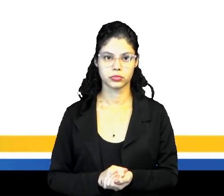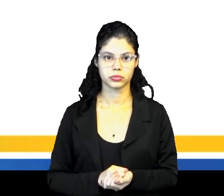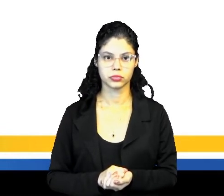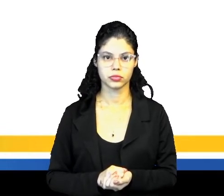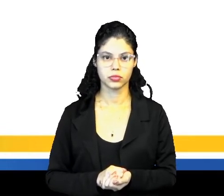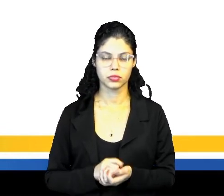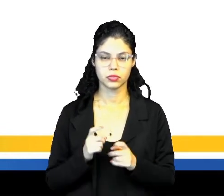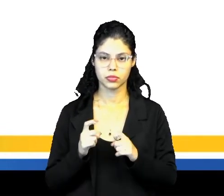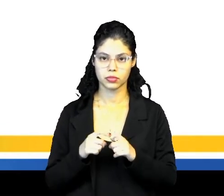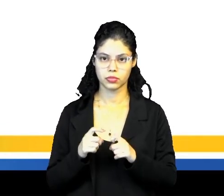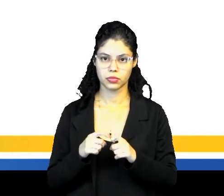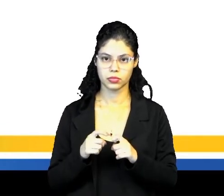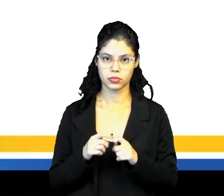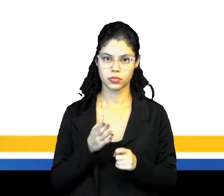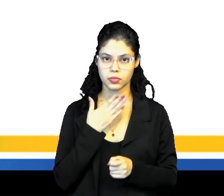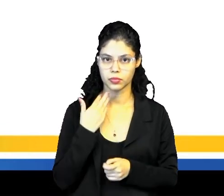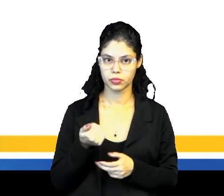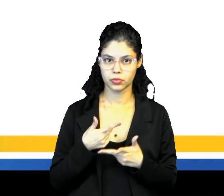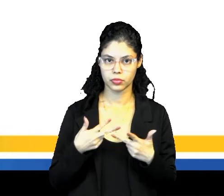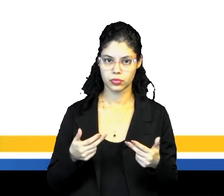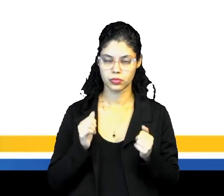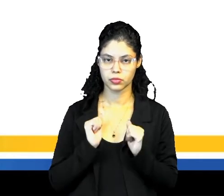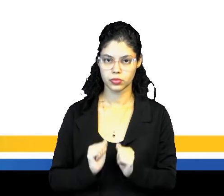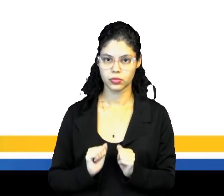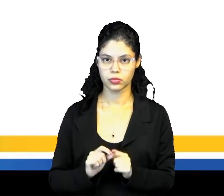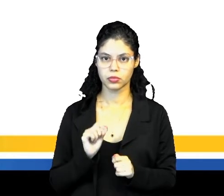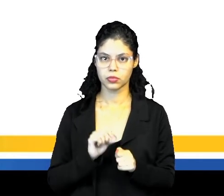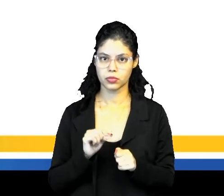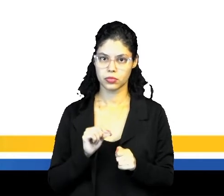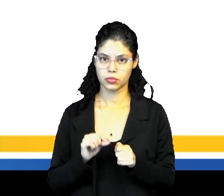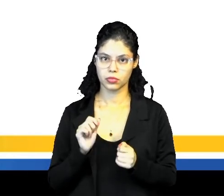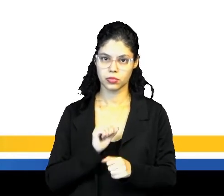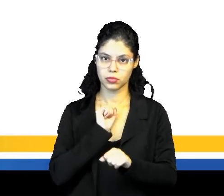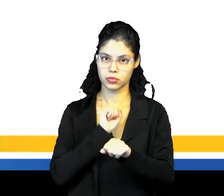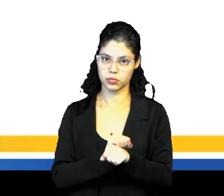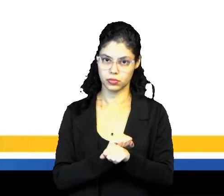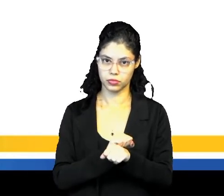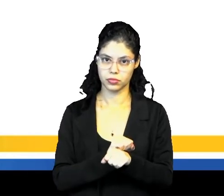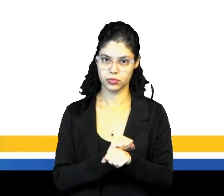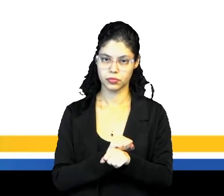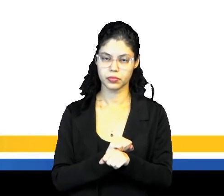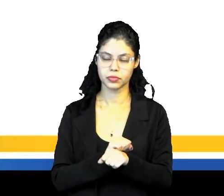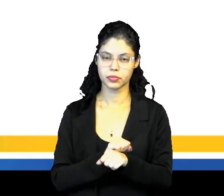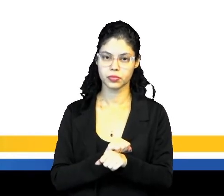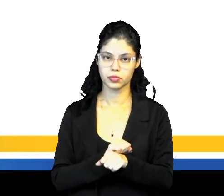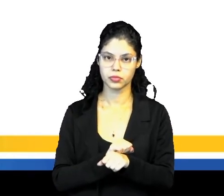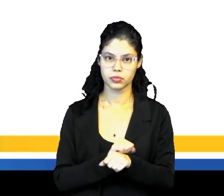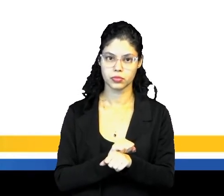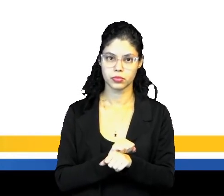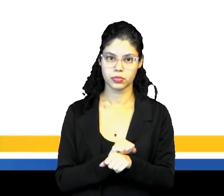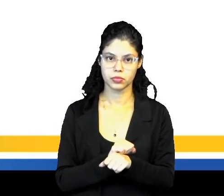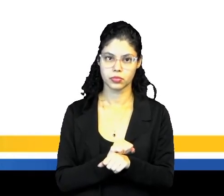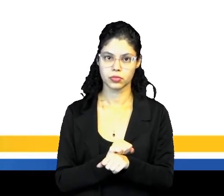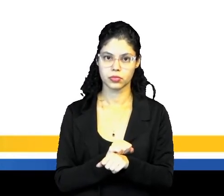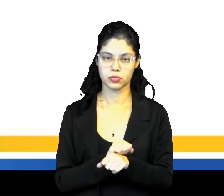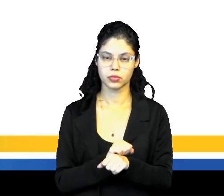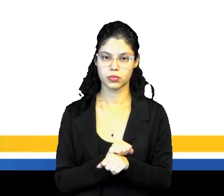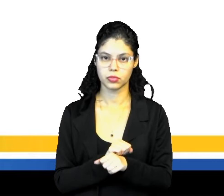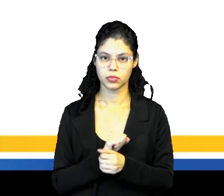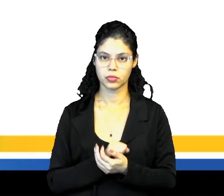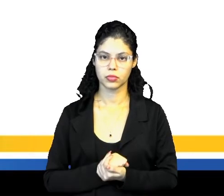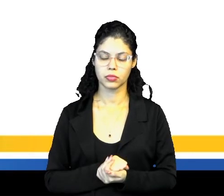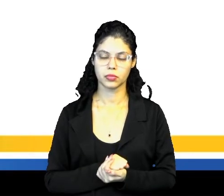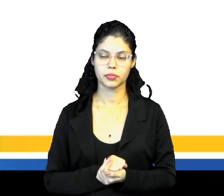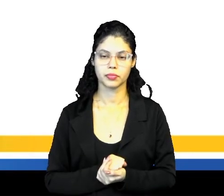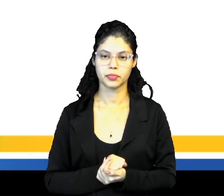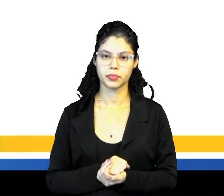O médico diz ali, a melhor coisa que você pode fazer é parar, no caso give up significa ali